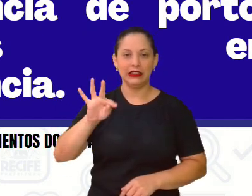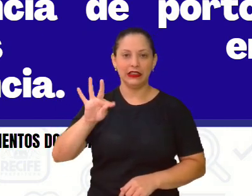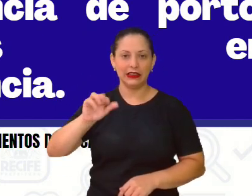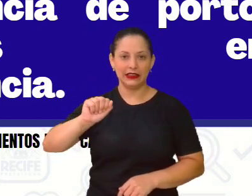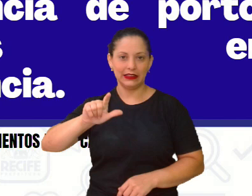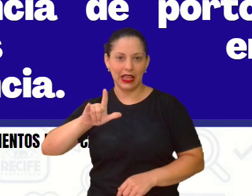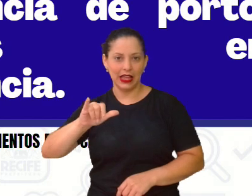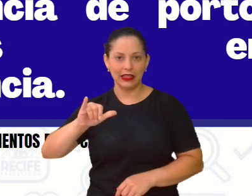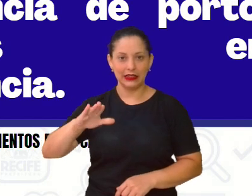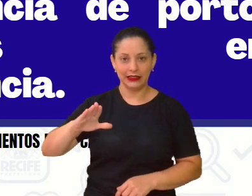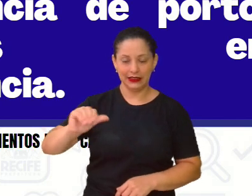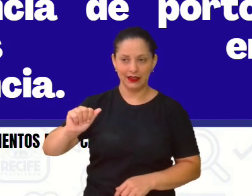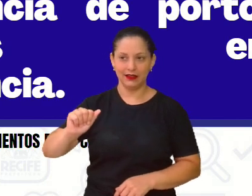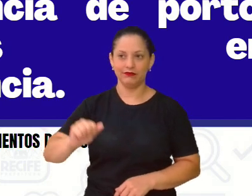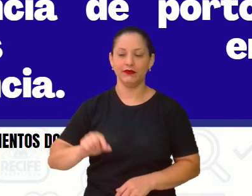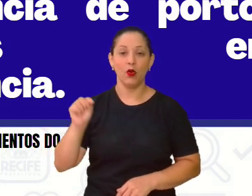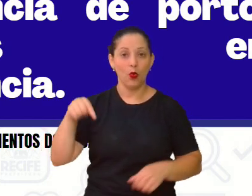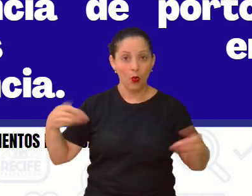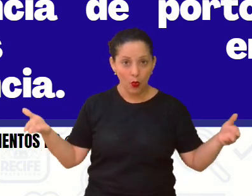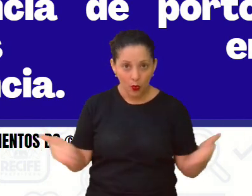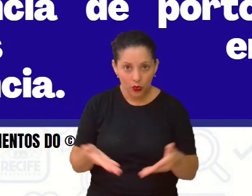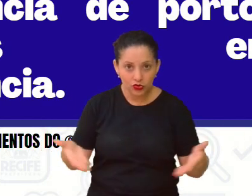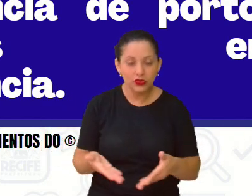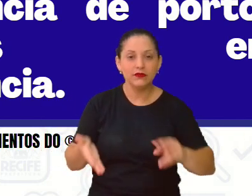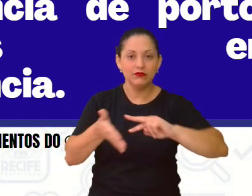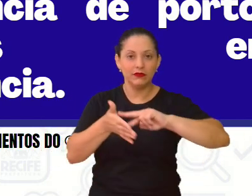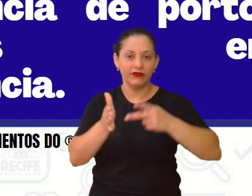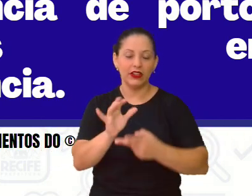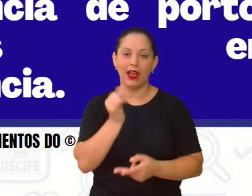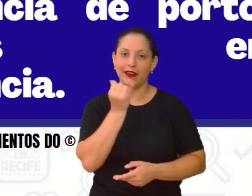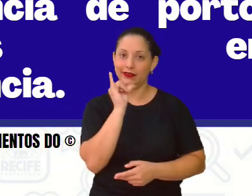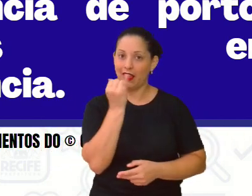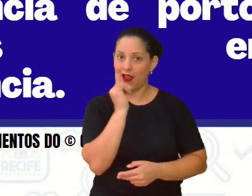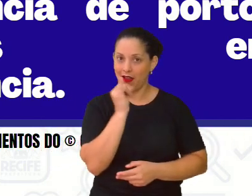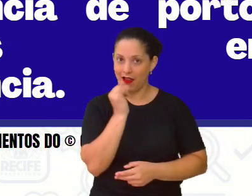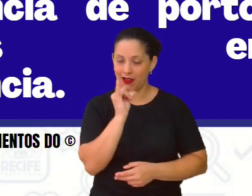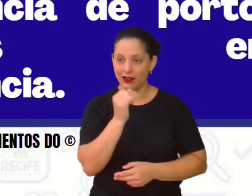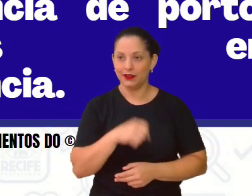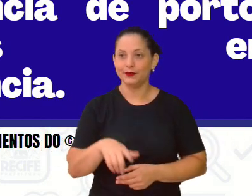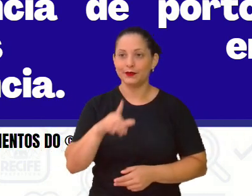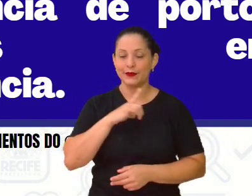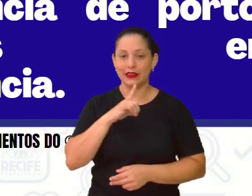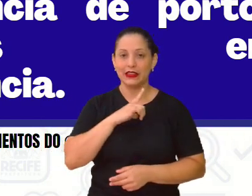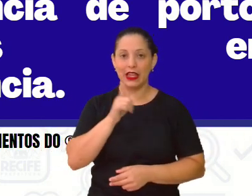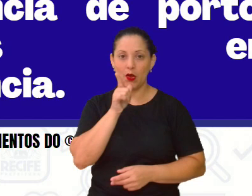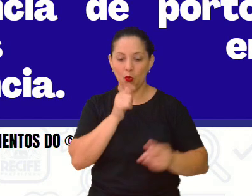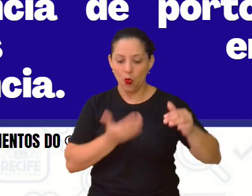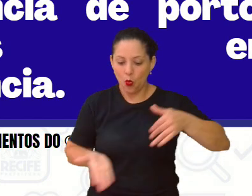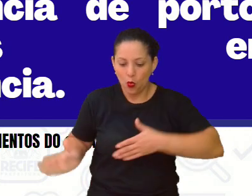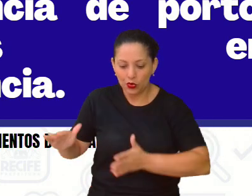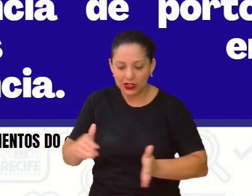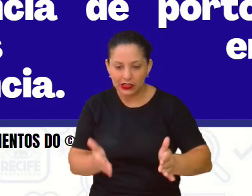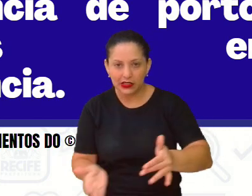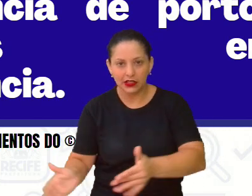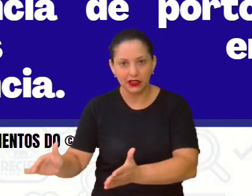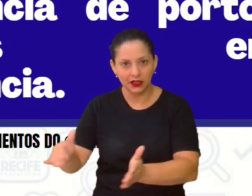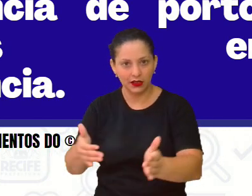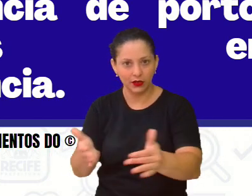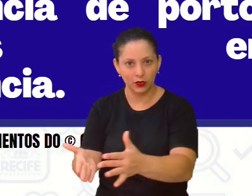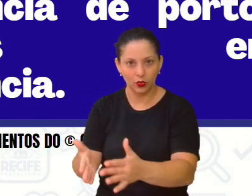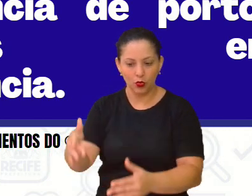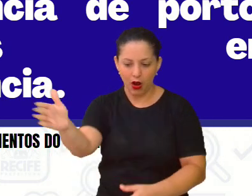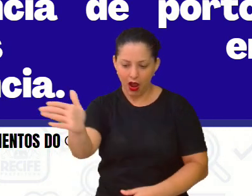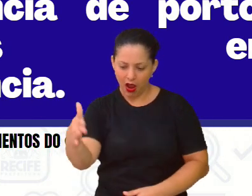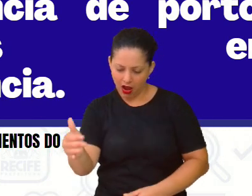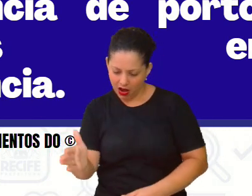E na região da Península Itálica, praticamente às margens do rio Tibre, foi fundada,